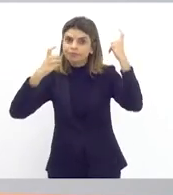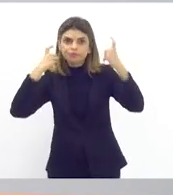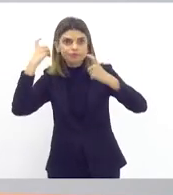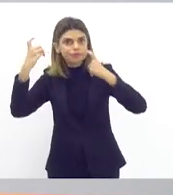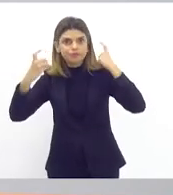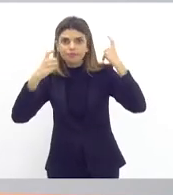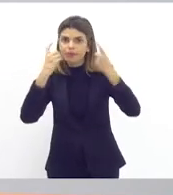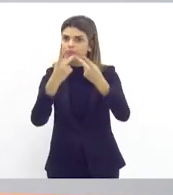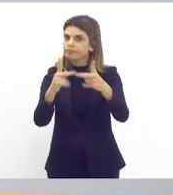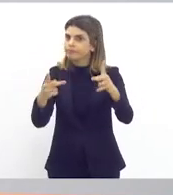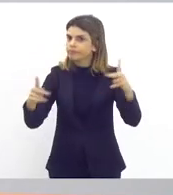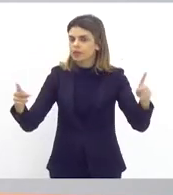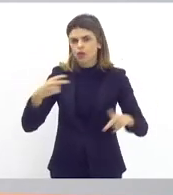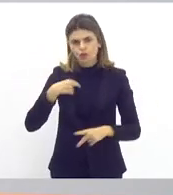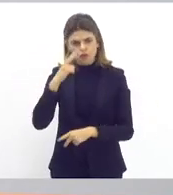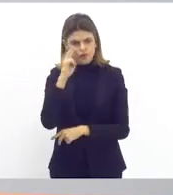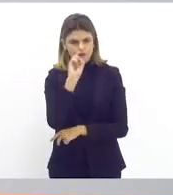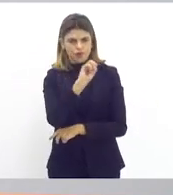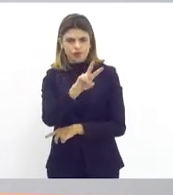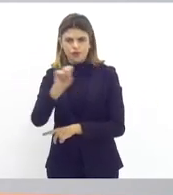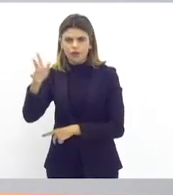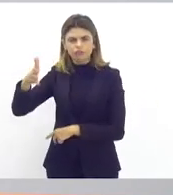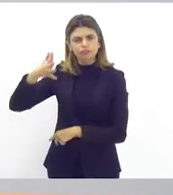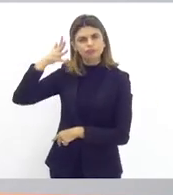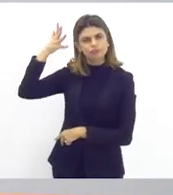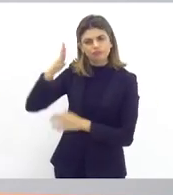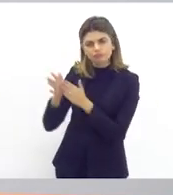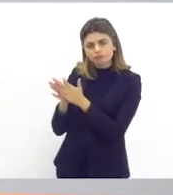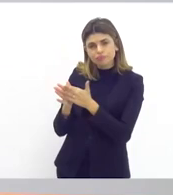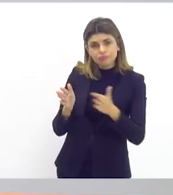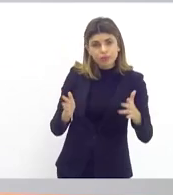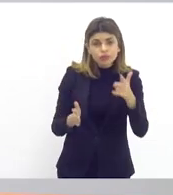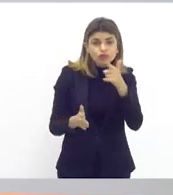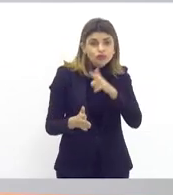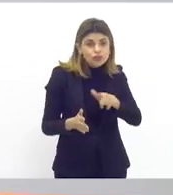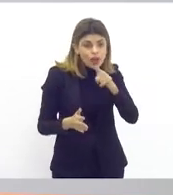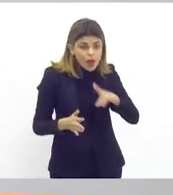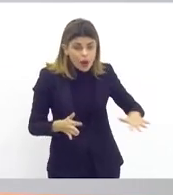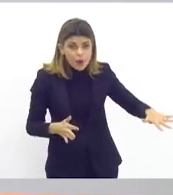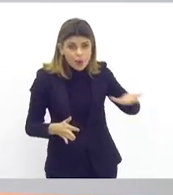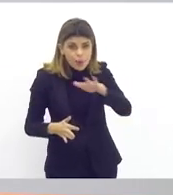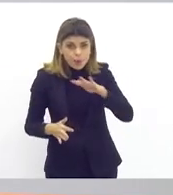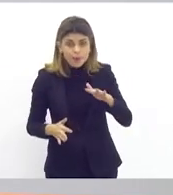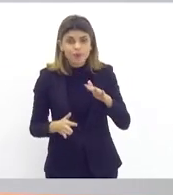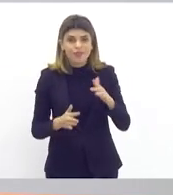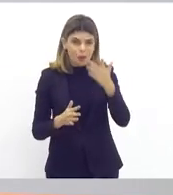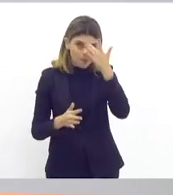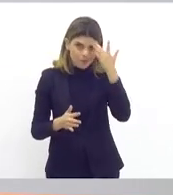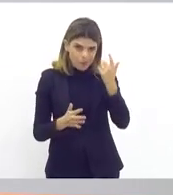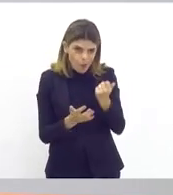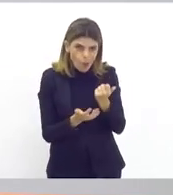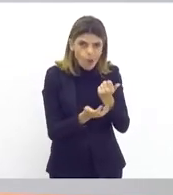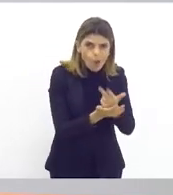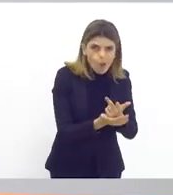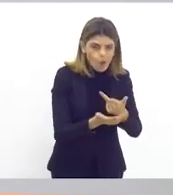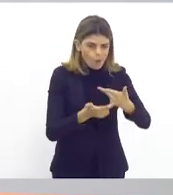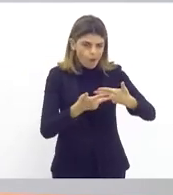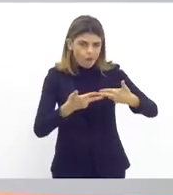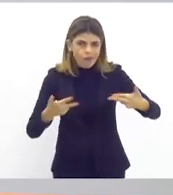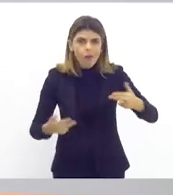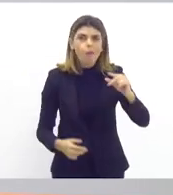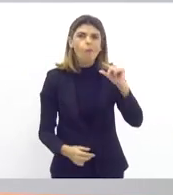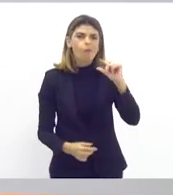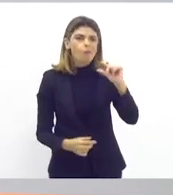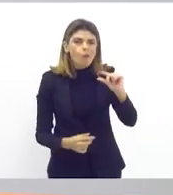deles. Eu vi o senhor discorrendo aí, que normalmente o insumo que esse setor aplica é muito